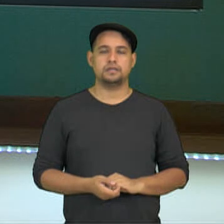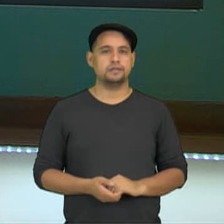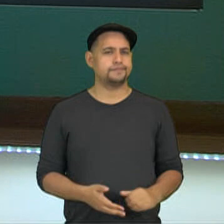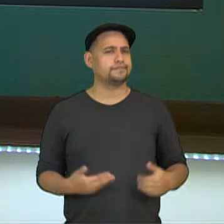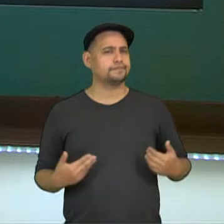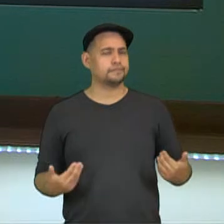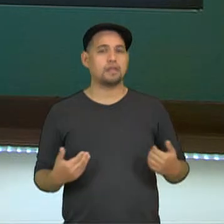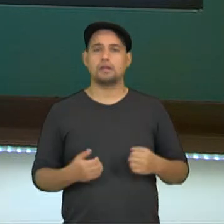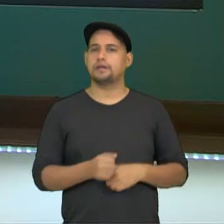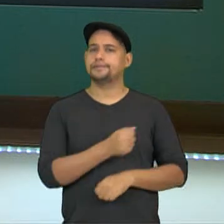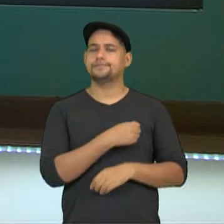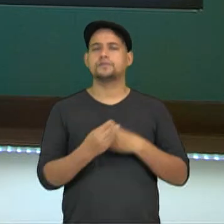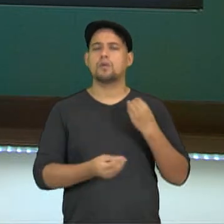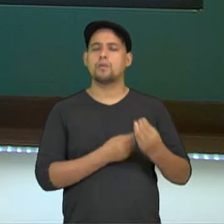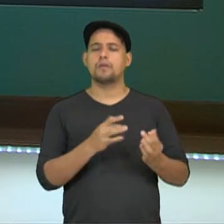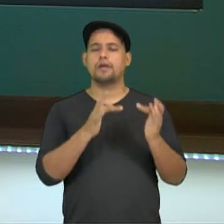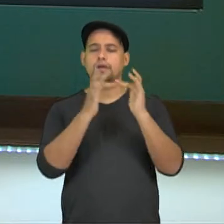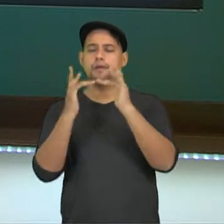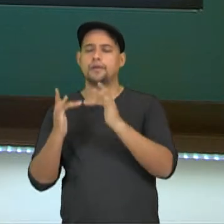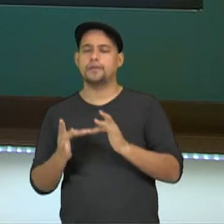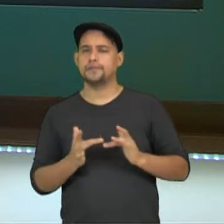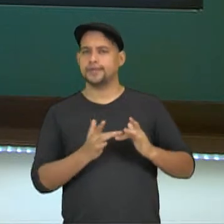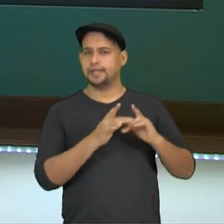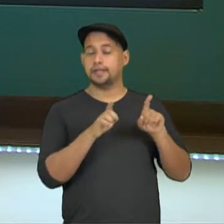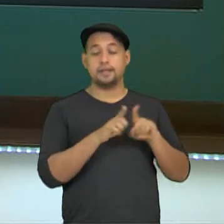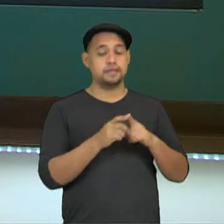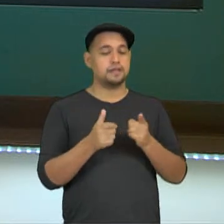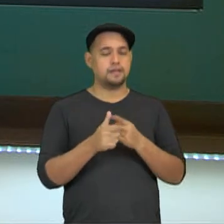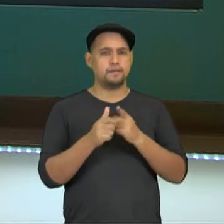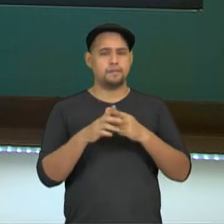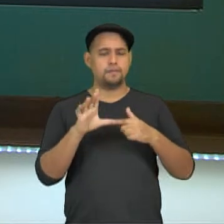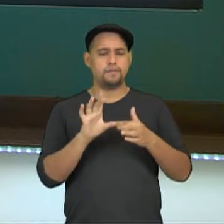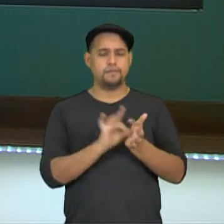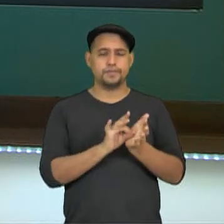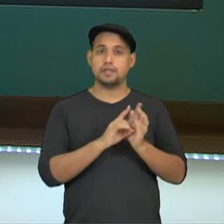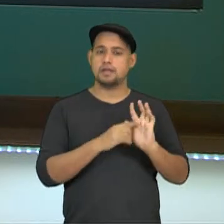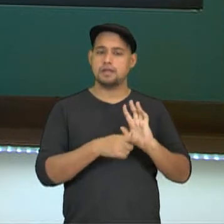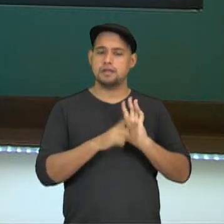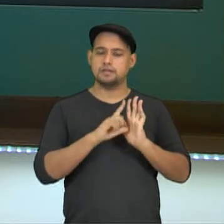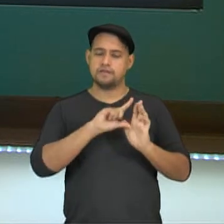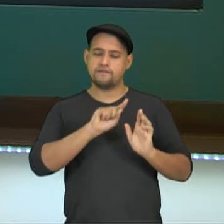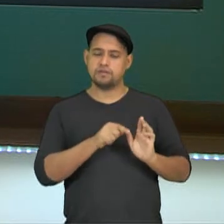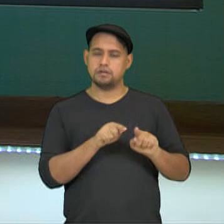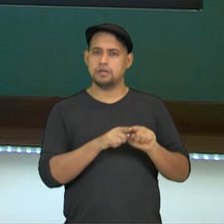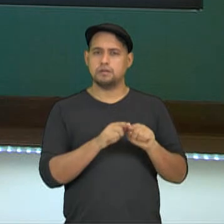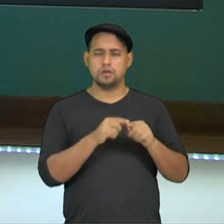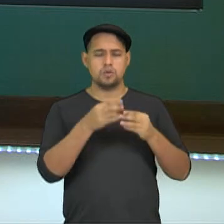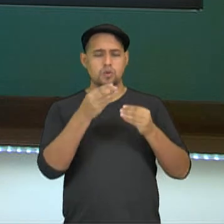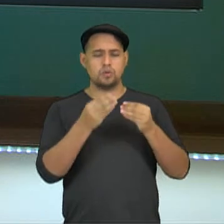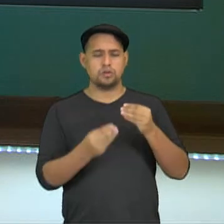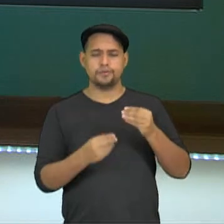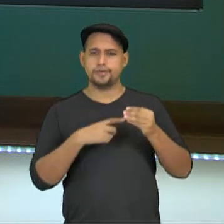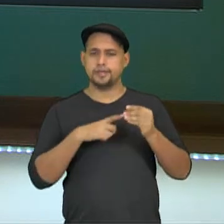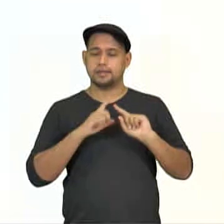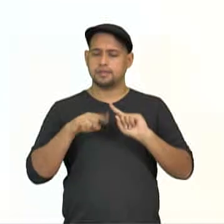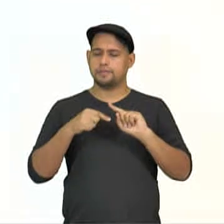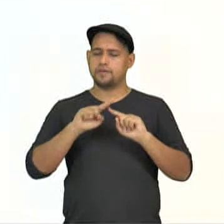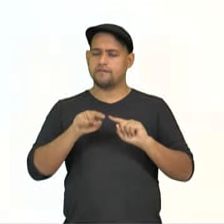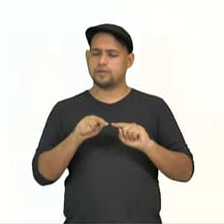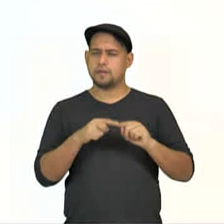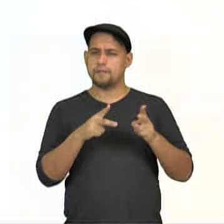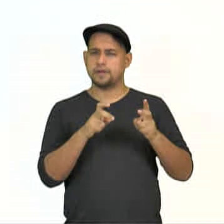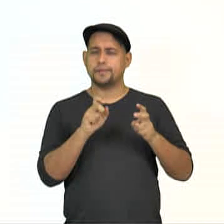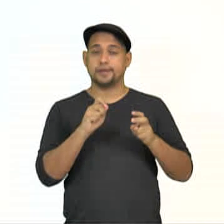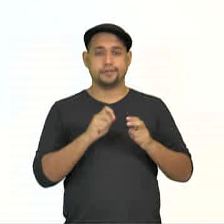Então, estudantes, qual é a relação, então, aqui da primeira afirmação antes da vírgula e do conteúdo que vem depois da vírgula? Perceba que,